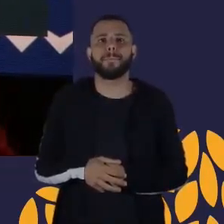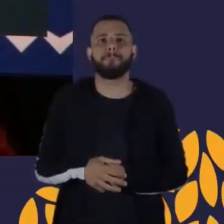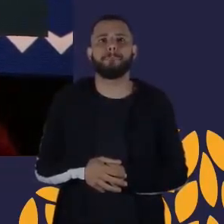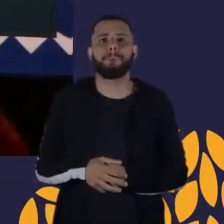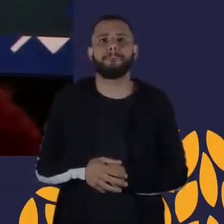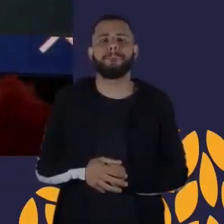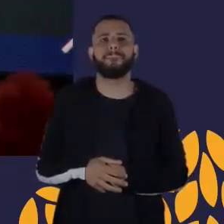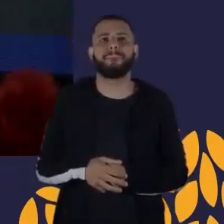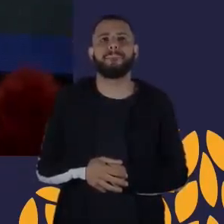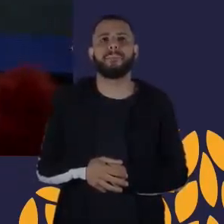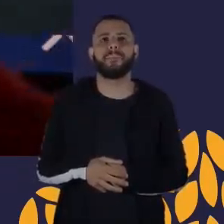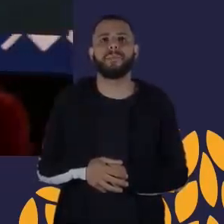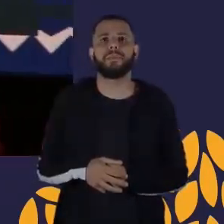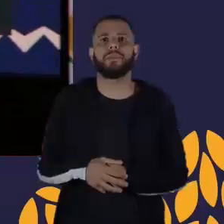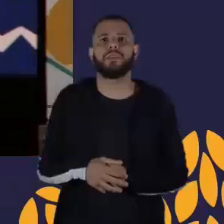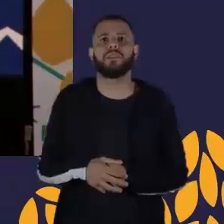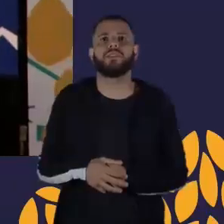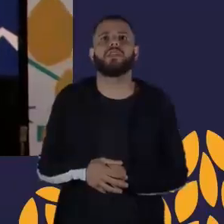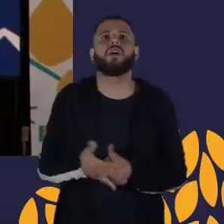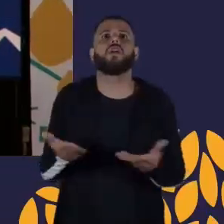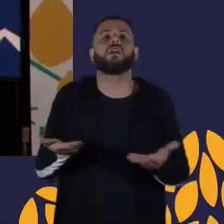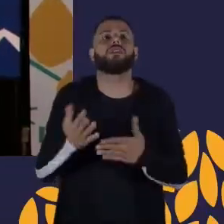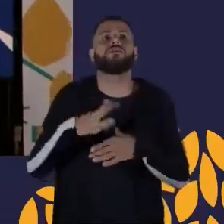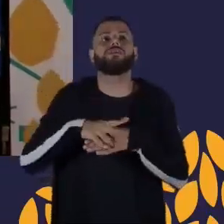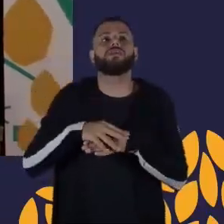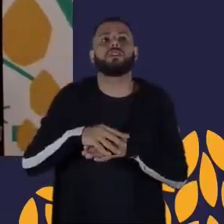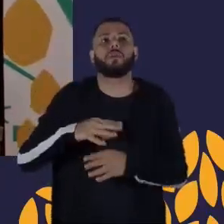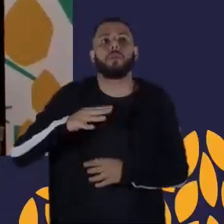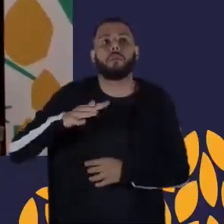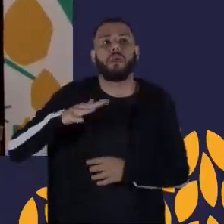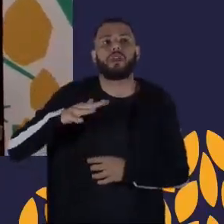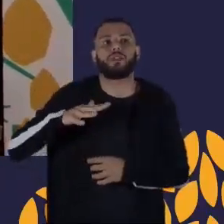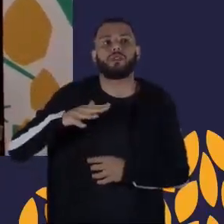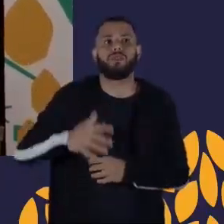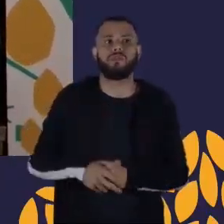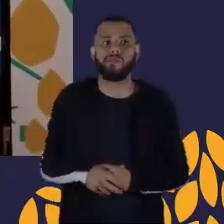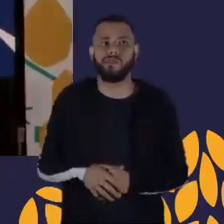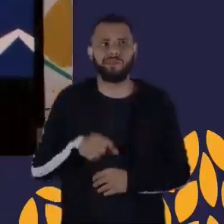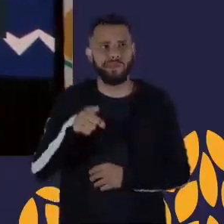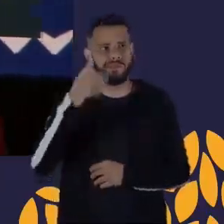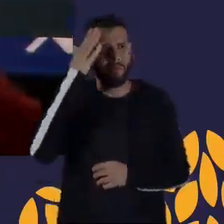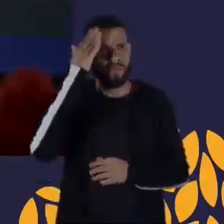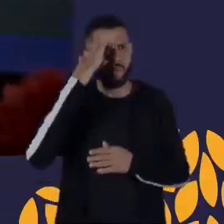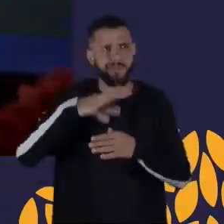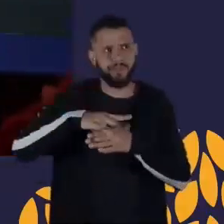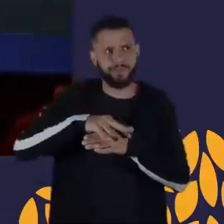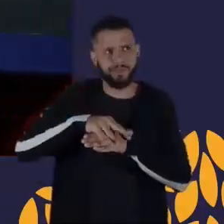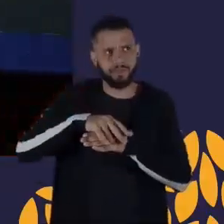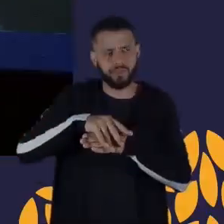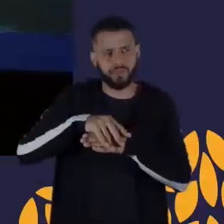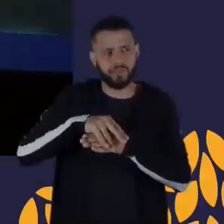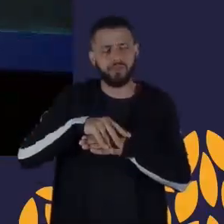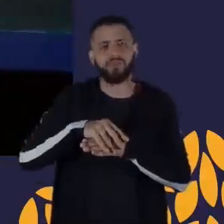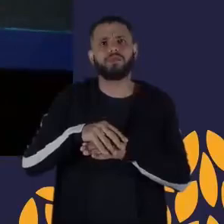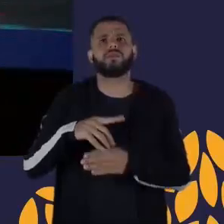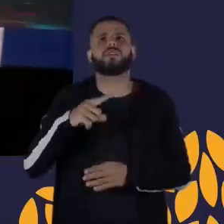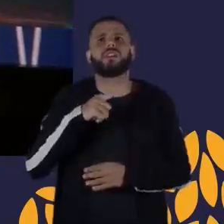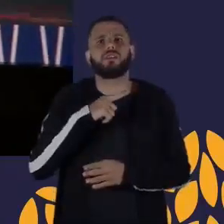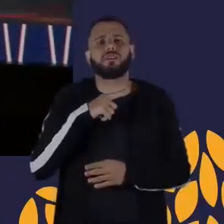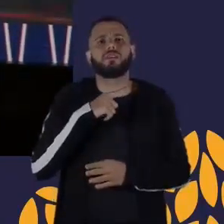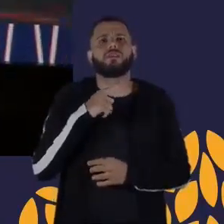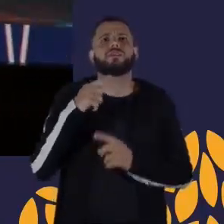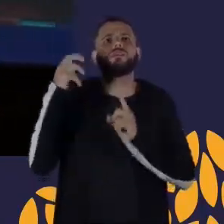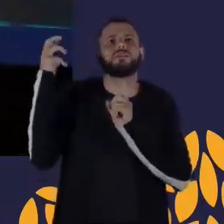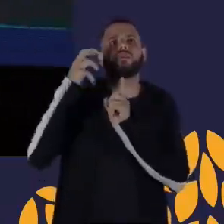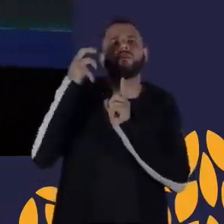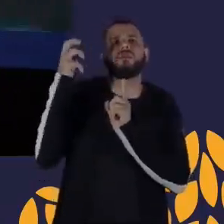Vamos sair a Parkinson. Vocês sabem que é uma enfermidade, uma doença, que tem por